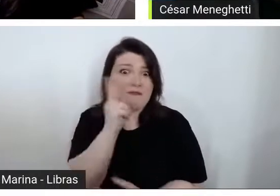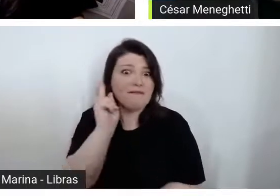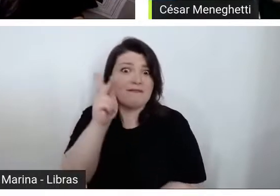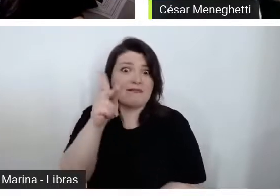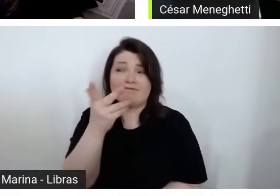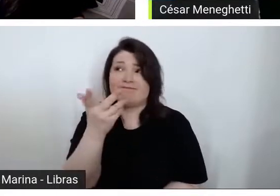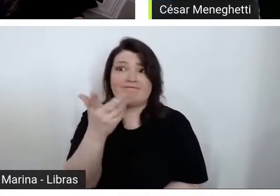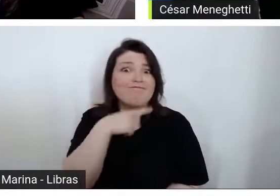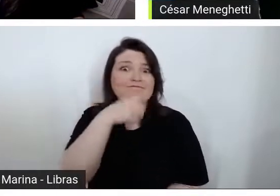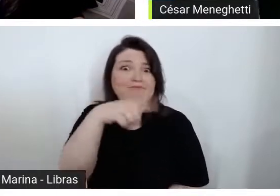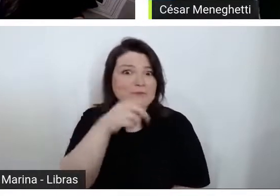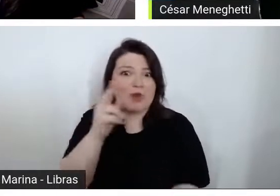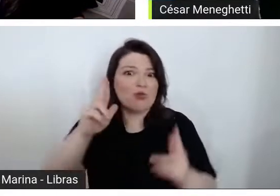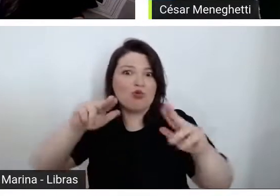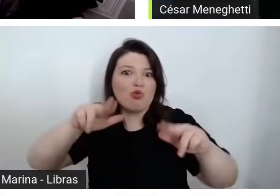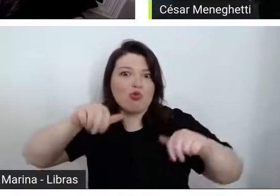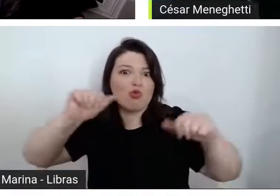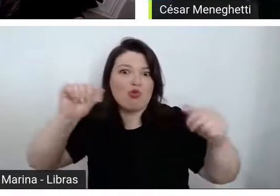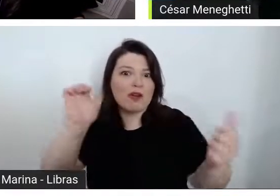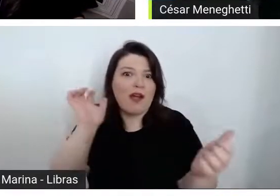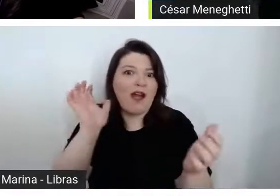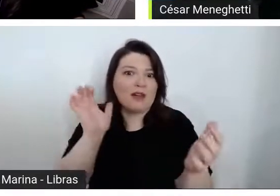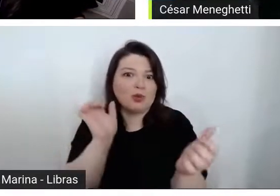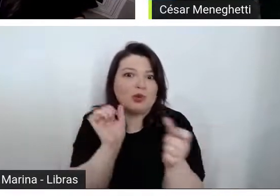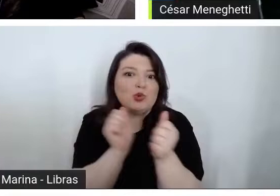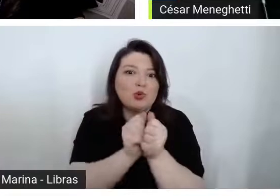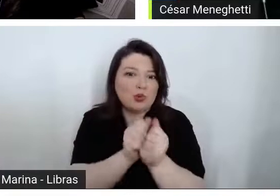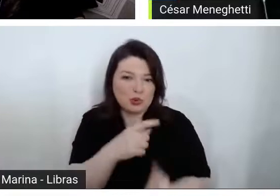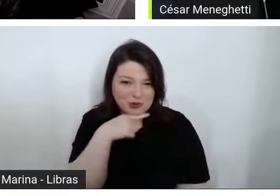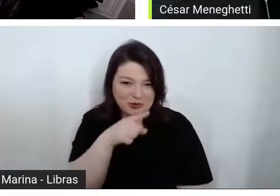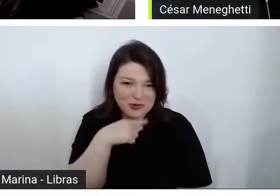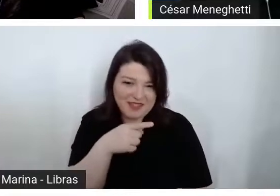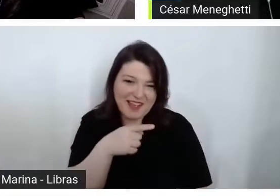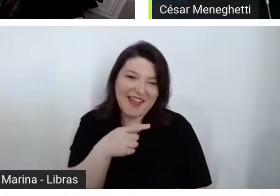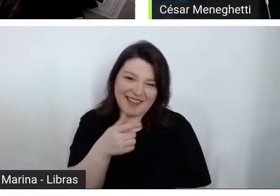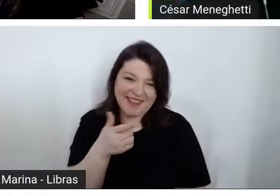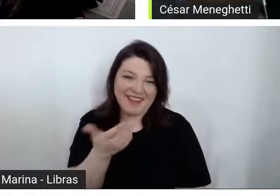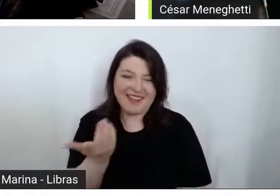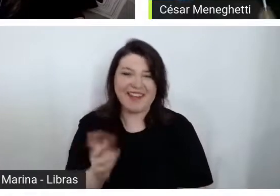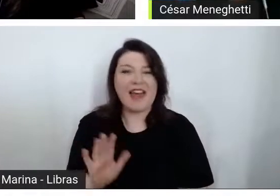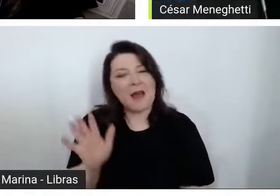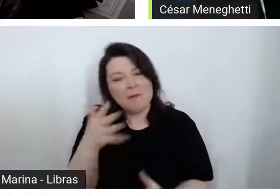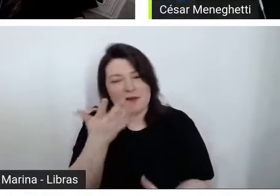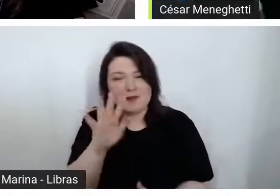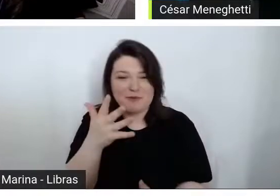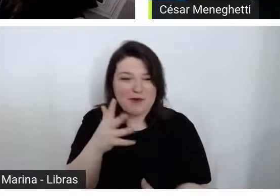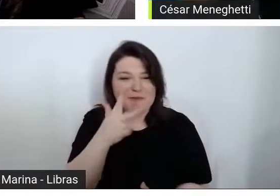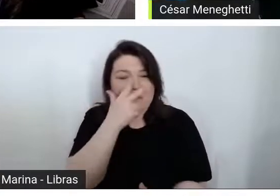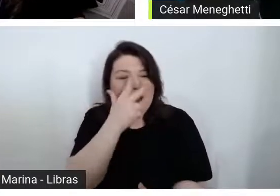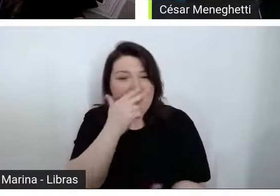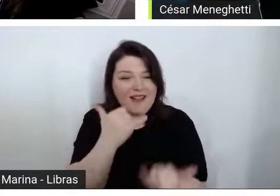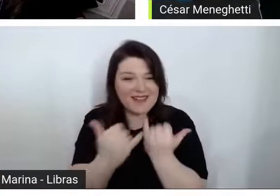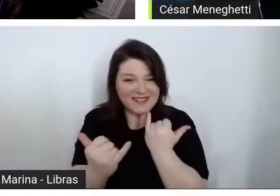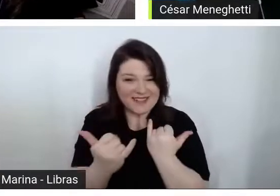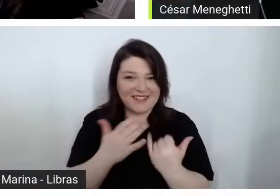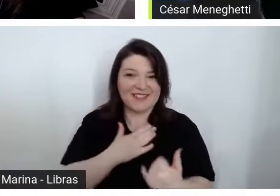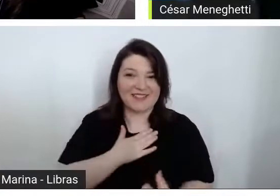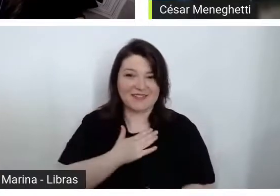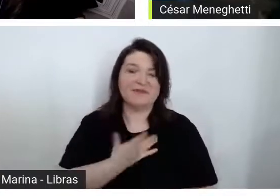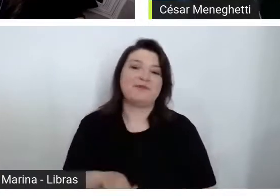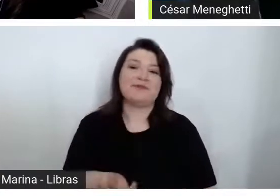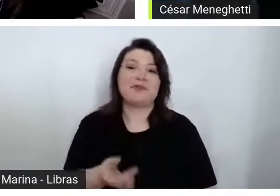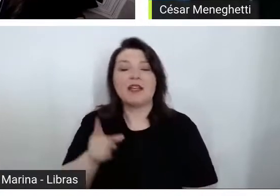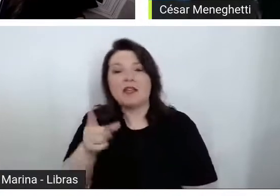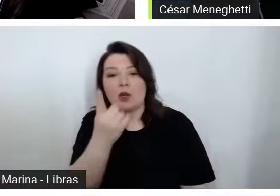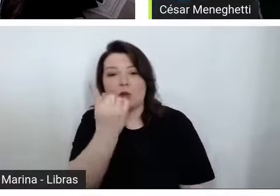Stephen Carruthers, em inglês, e foi nessa vibe. Então, trazendo esse 16mm e